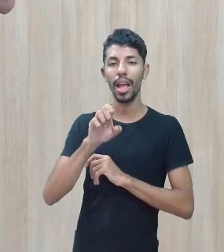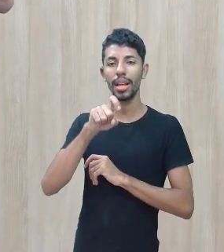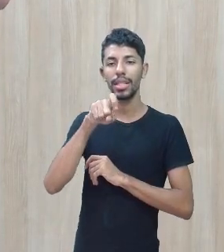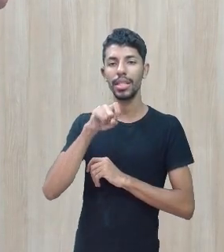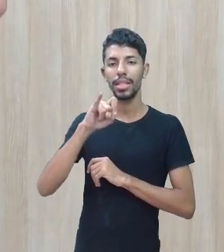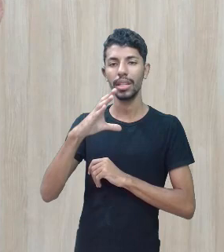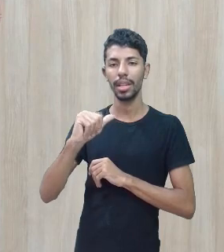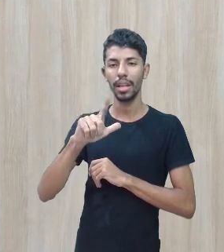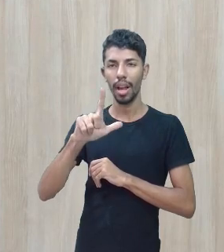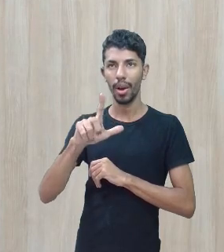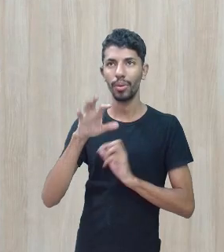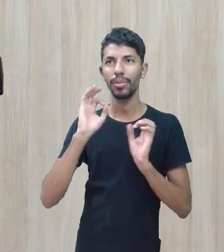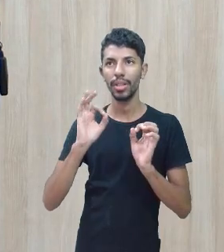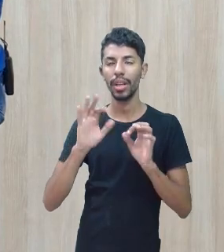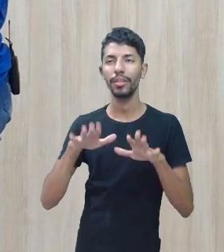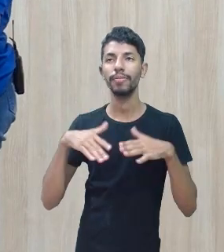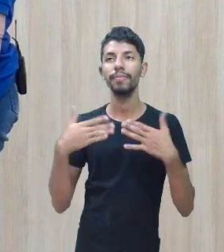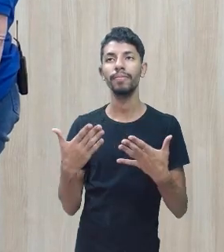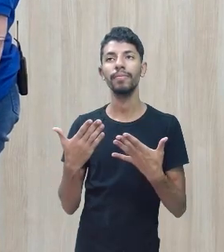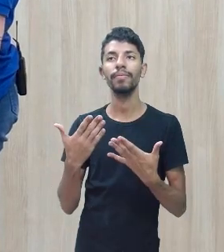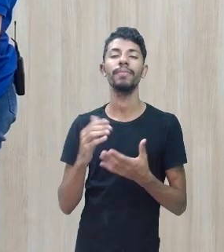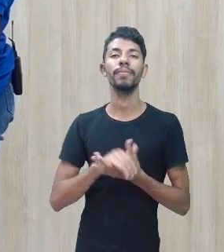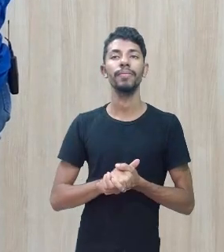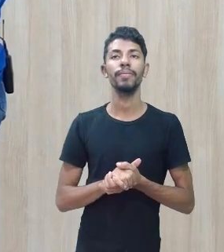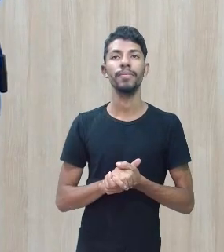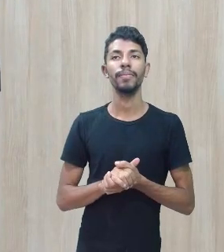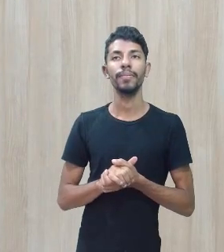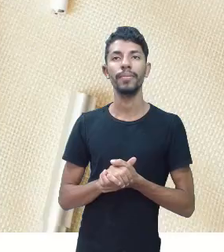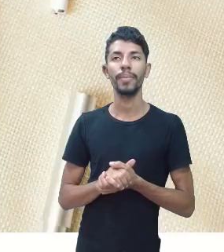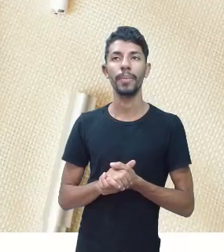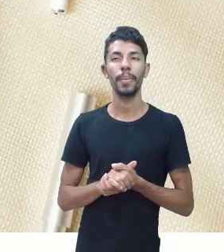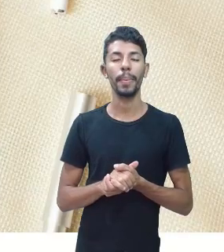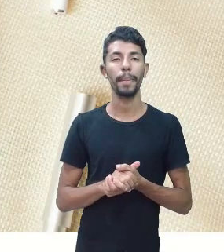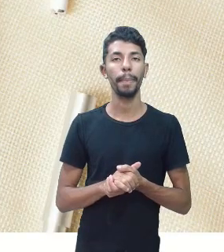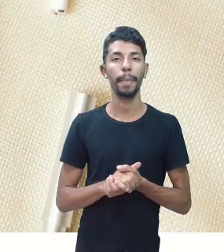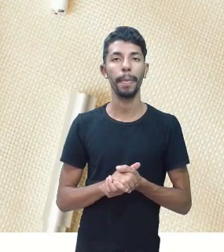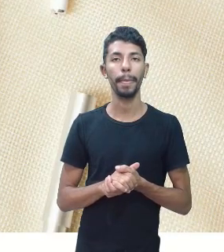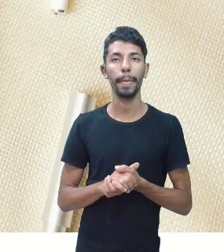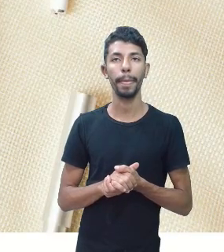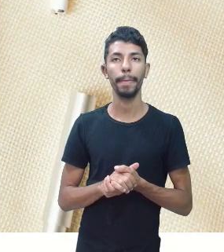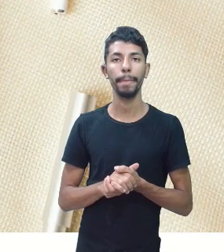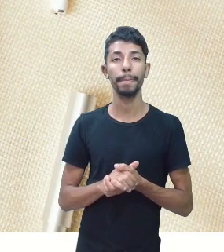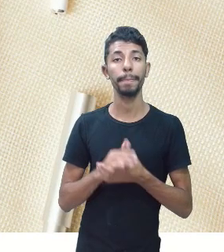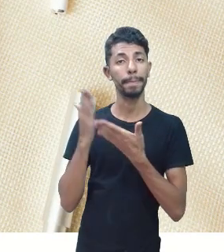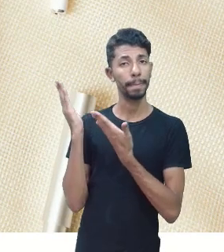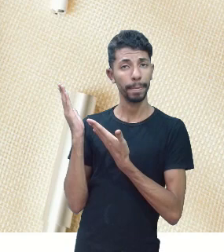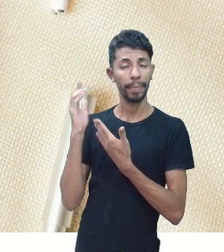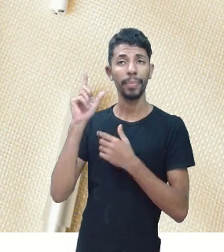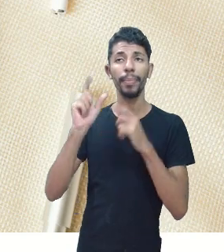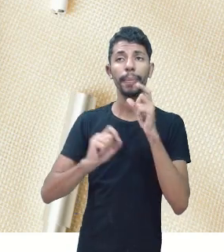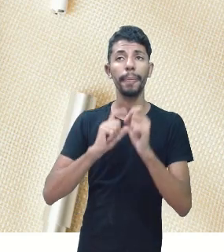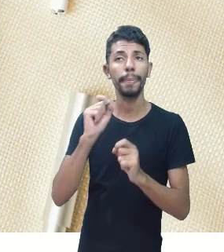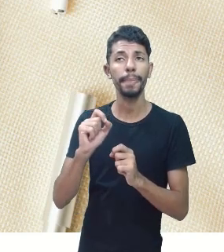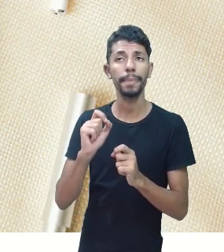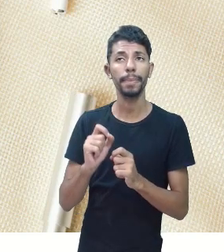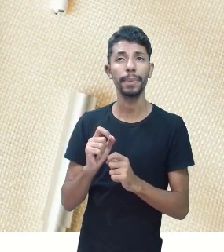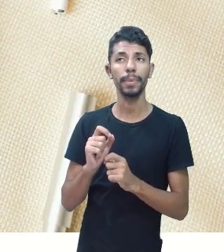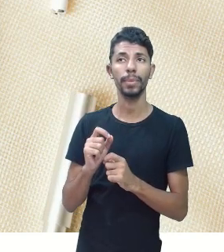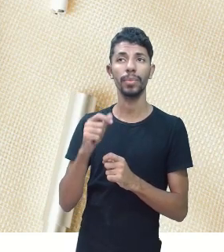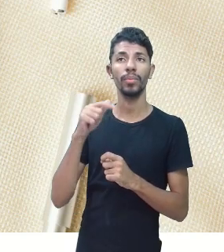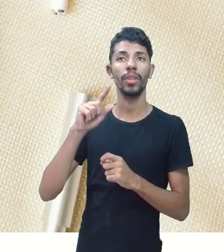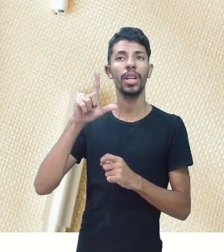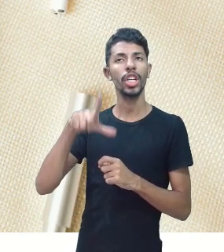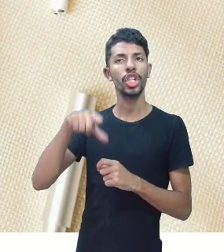coesão lexical, né? Então, nós temos aqui, essa coesão lexical é o quê? Aquela